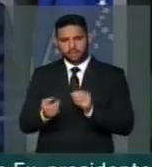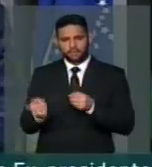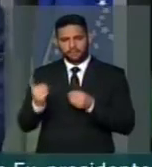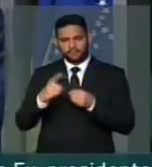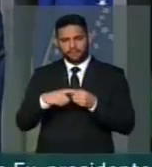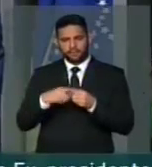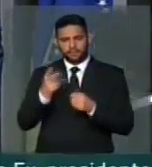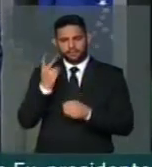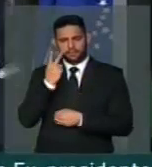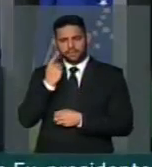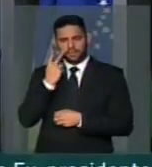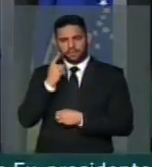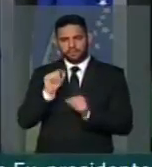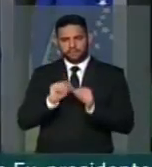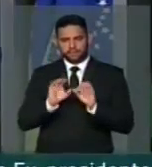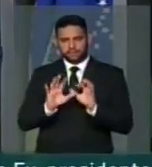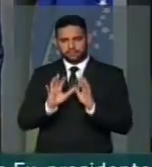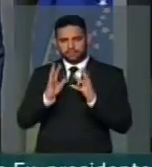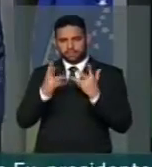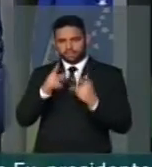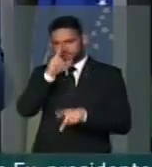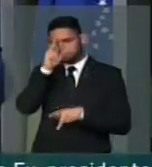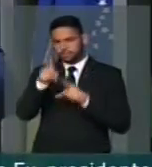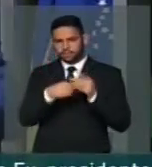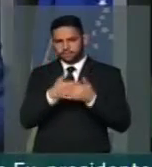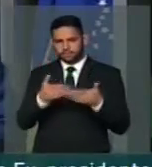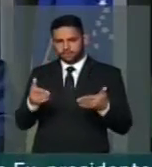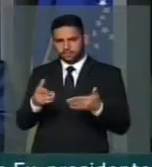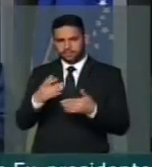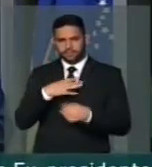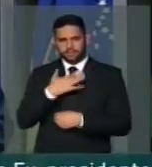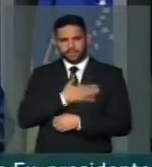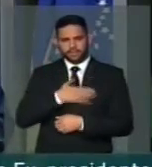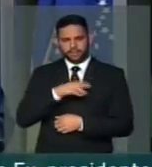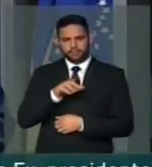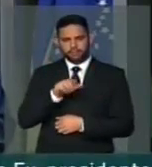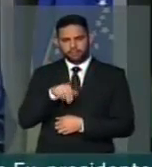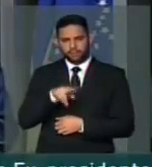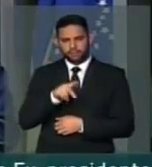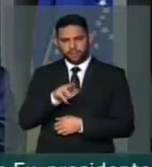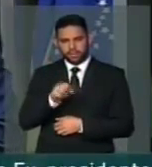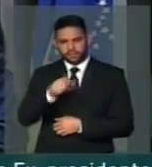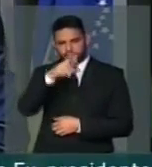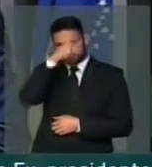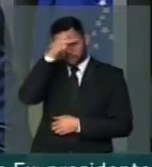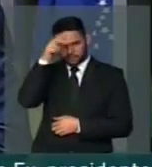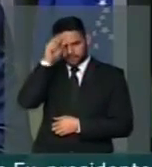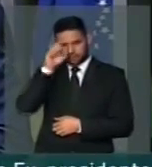ao Ceará para ser homenageado pelo seu povo, na sua querida Mombaça, do prefeito